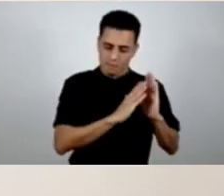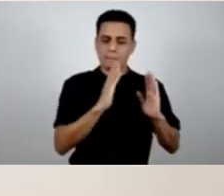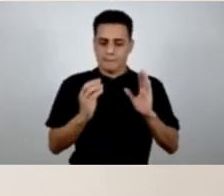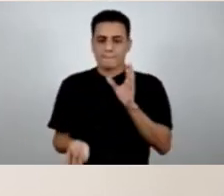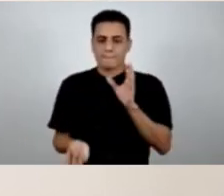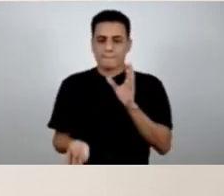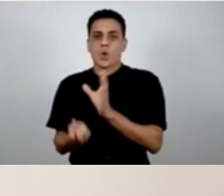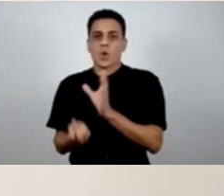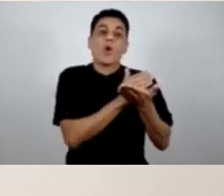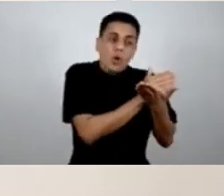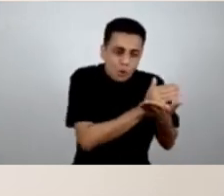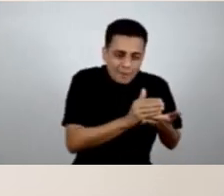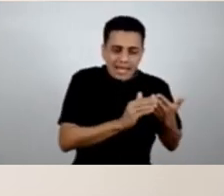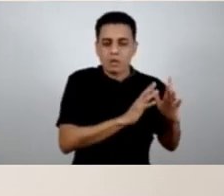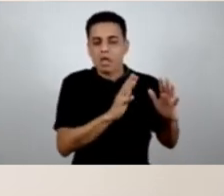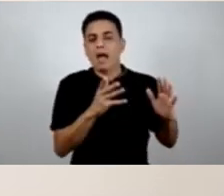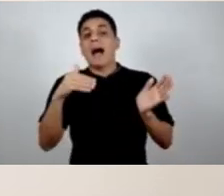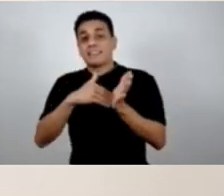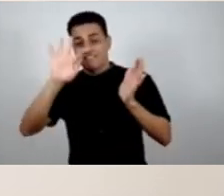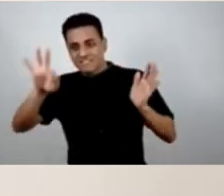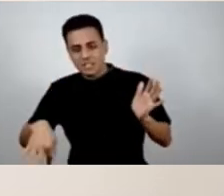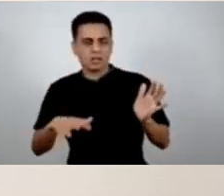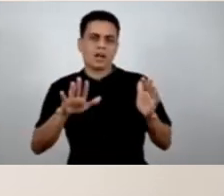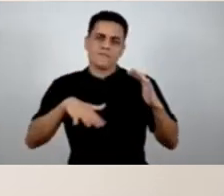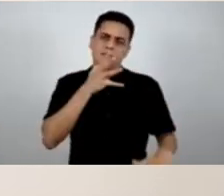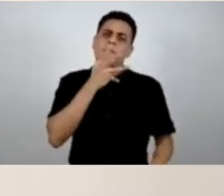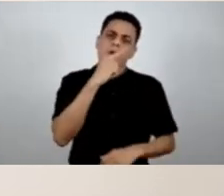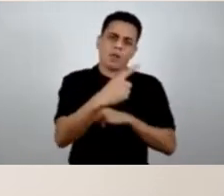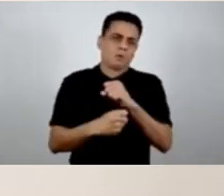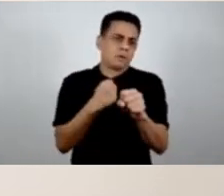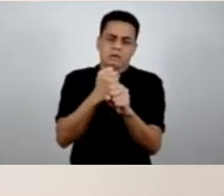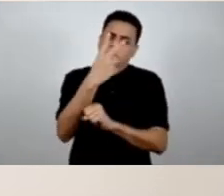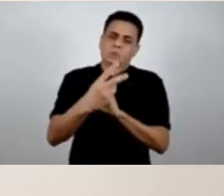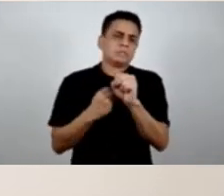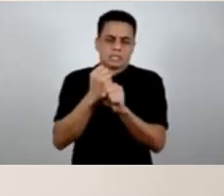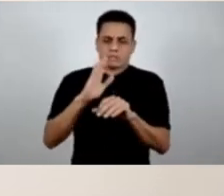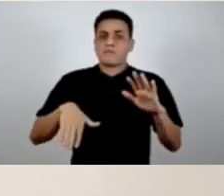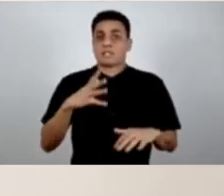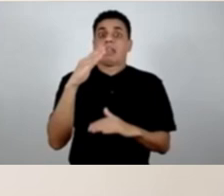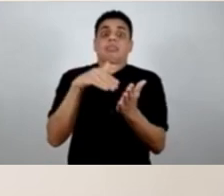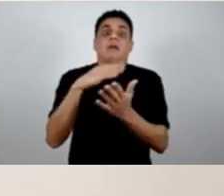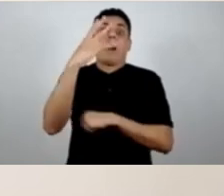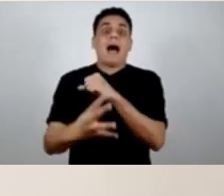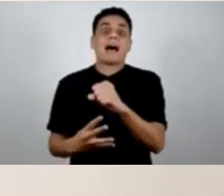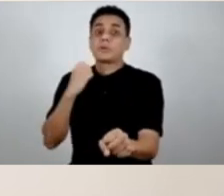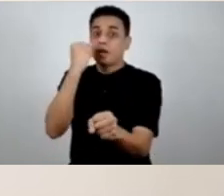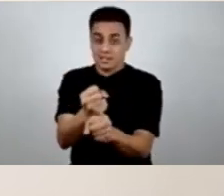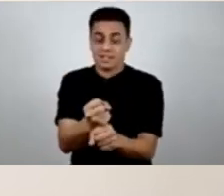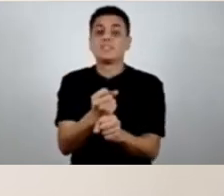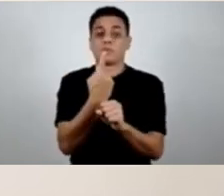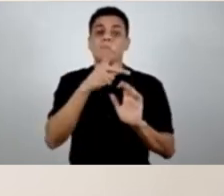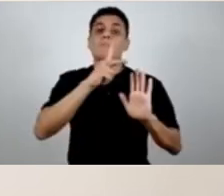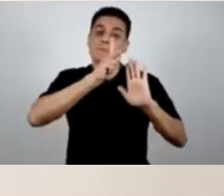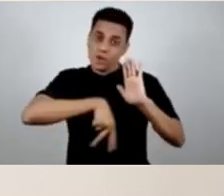para ficar pronta. Né? Entre o início da produção e a finalização, se demora anos, às vezes 1 ano, 2 anos, chega a demorar 4 anos